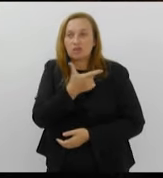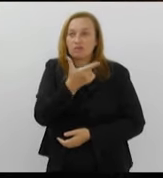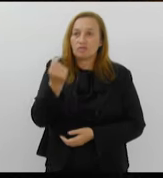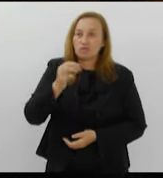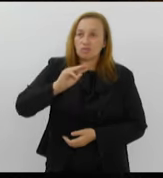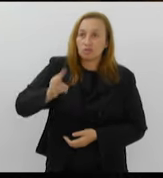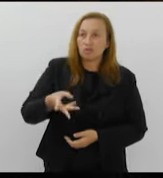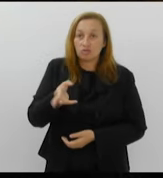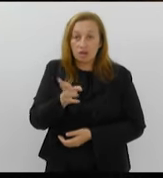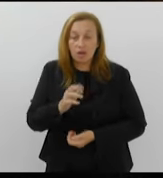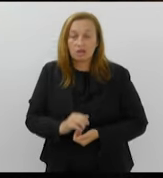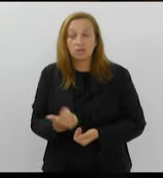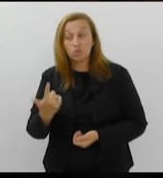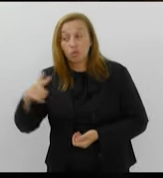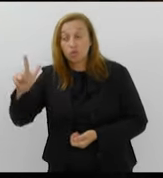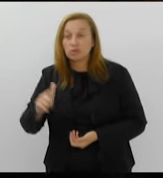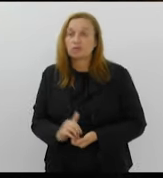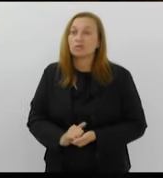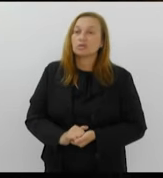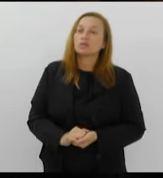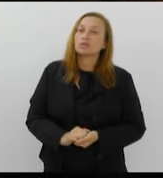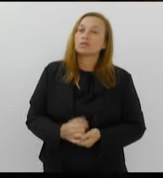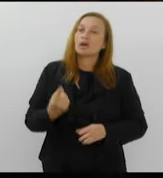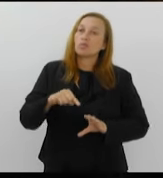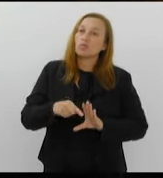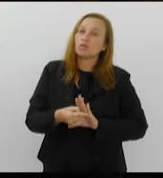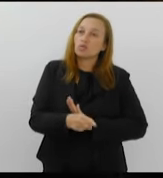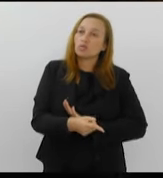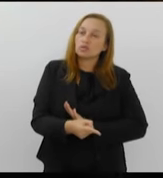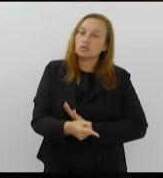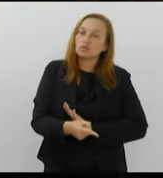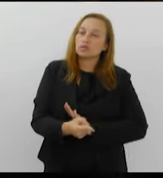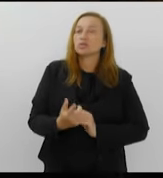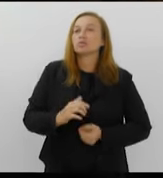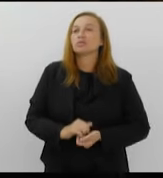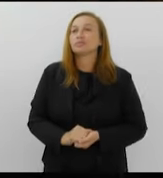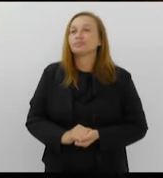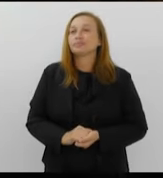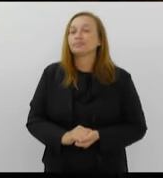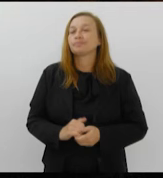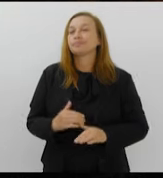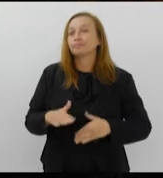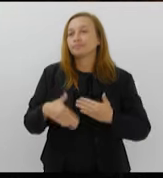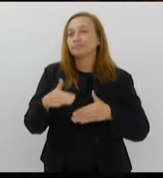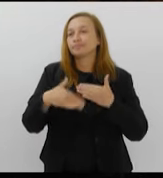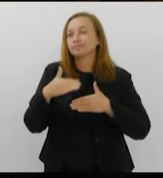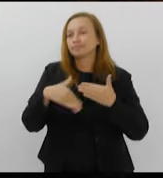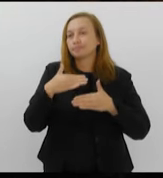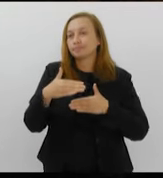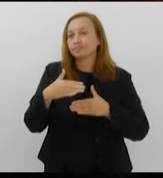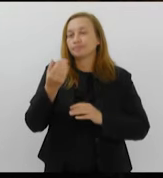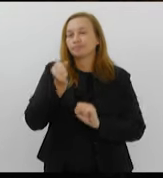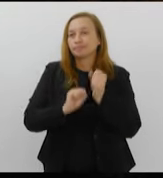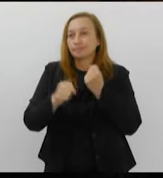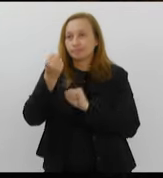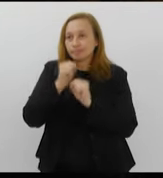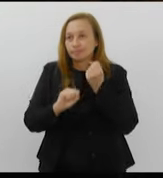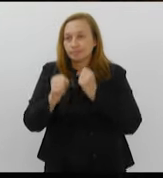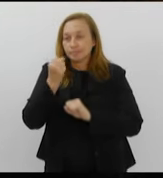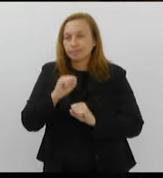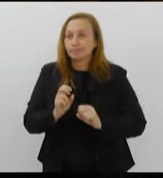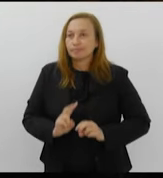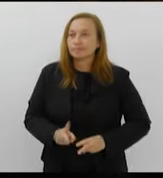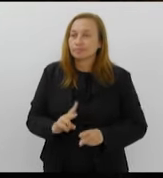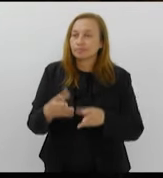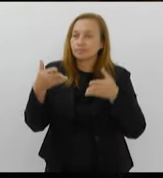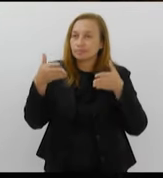reais, e, por outro, aprofunda uma lógica de desenvolvimento, de industrialização, que continua